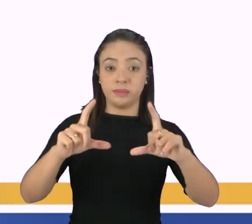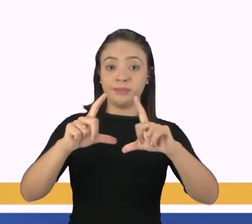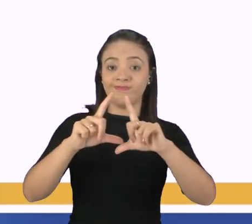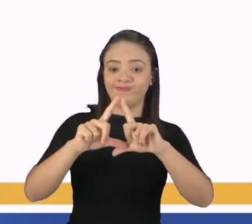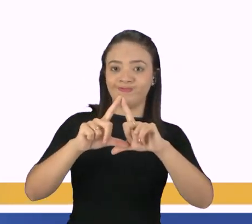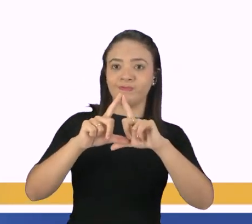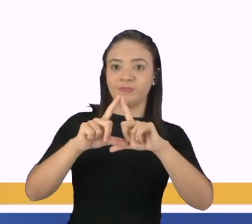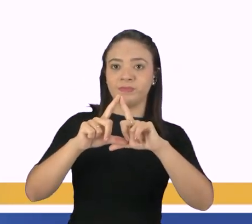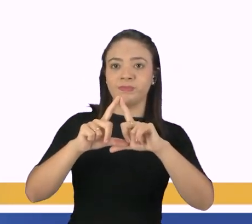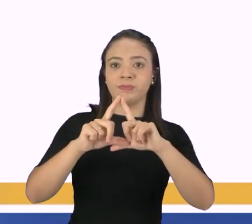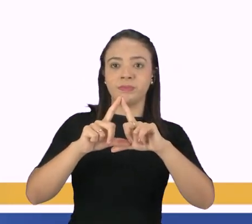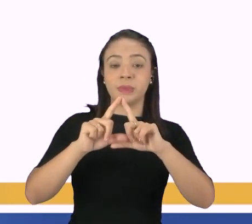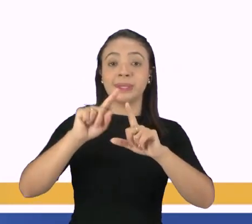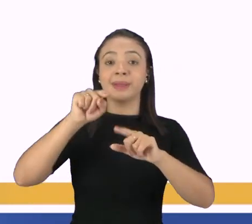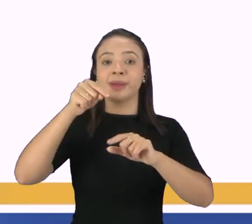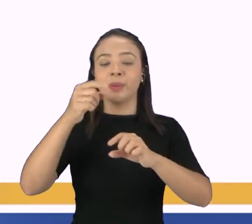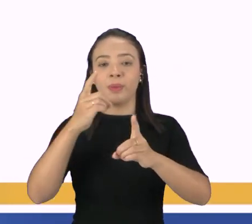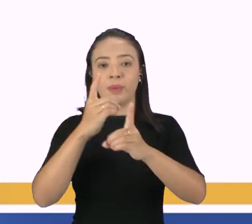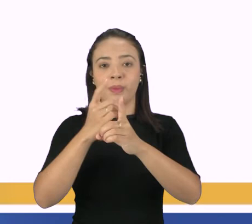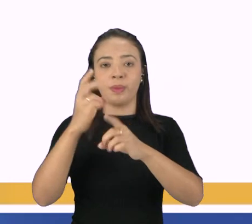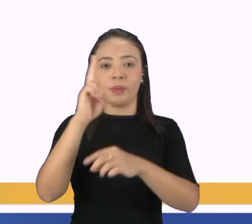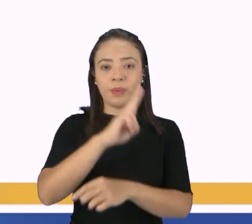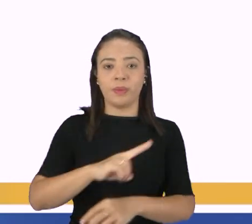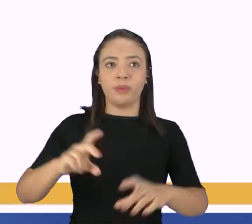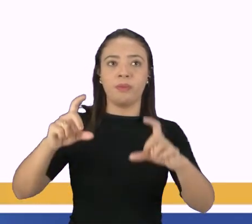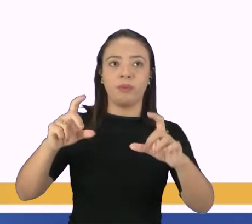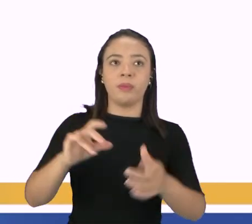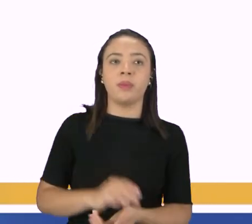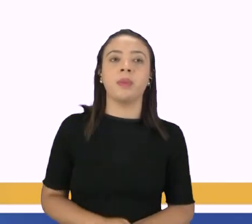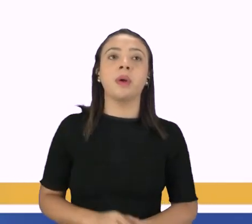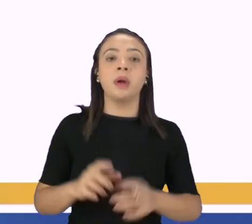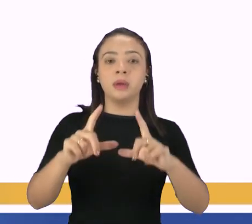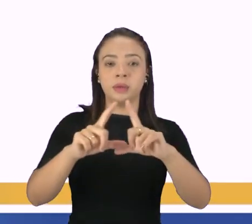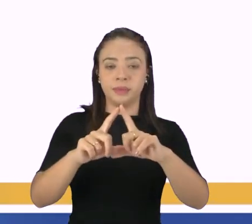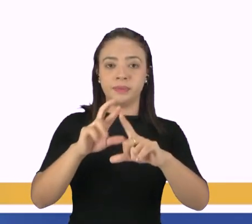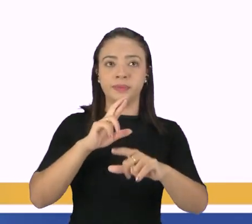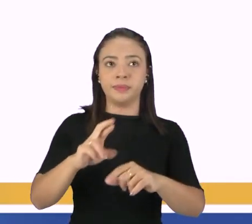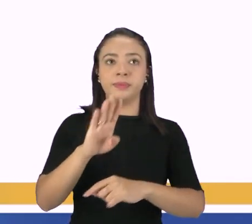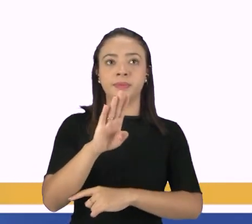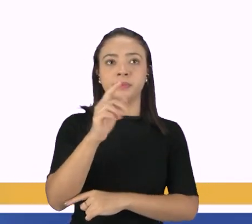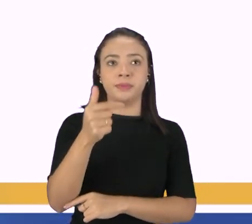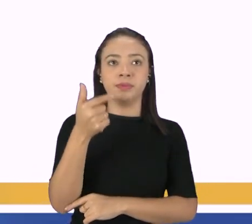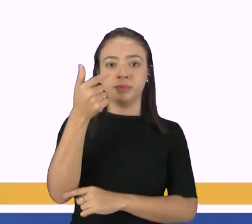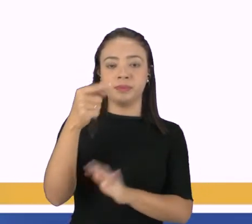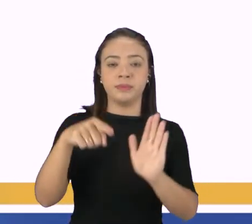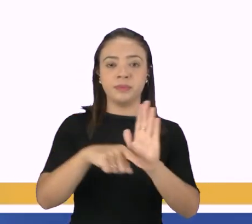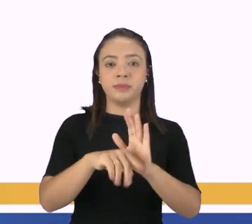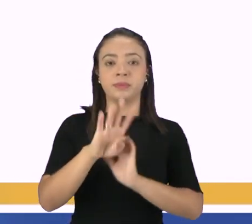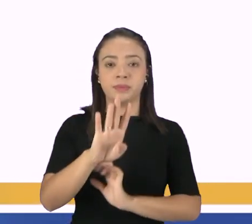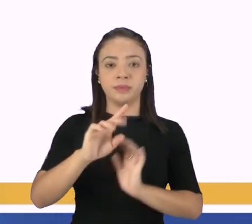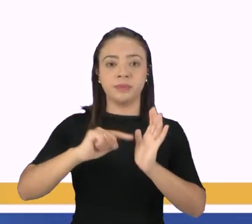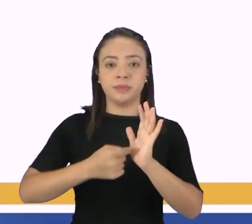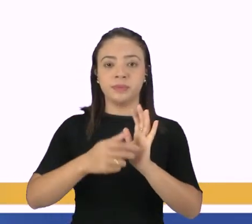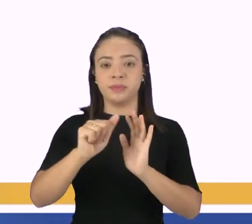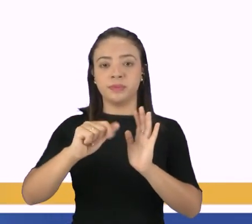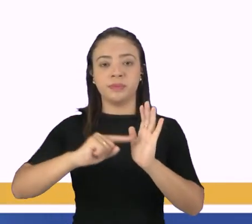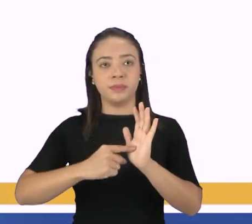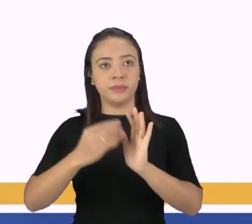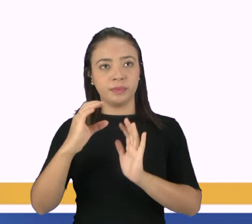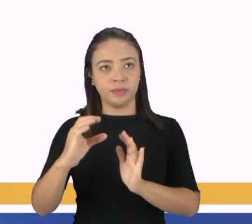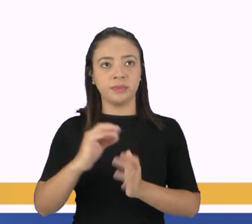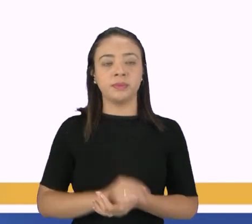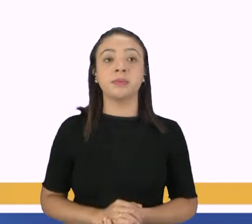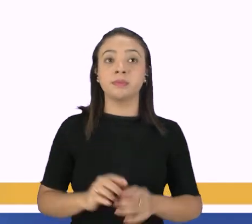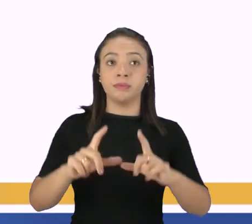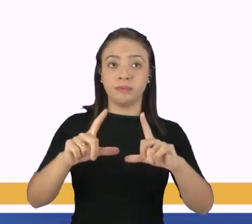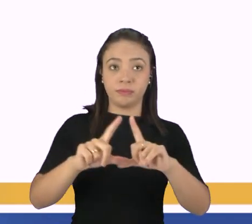para depois prosseguir dentro da fórmula. Então, delta é igual a b² menos 4 vezes a vezes c. Então, delta vai ser igual